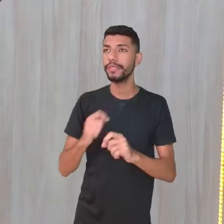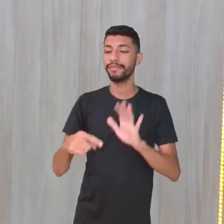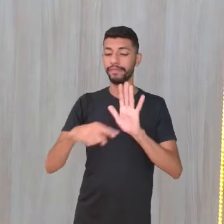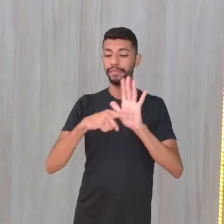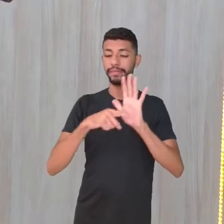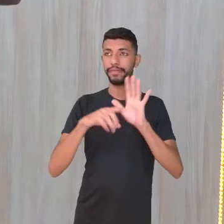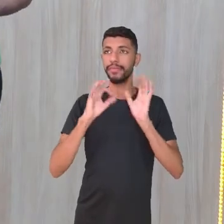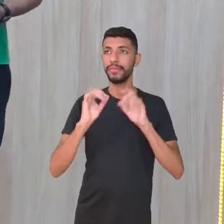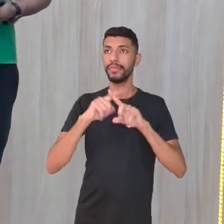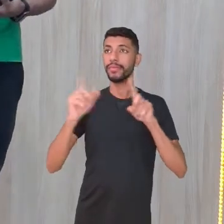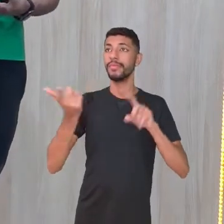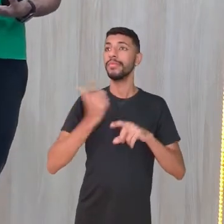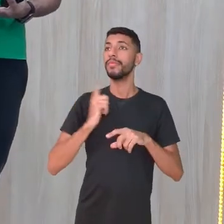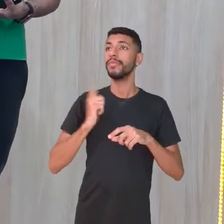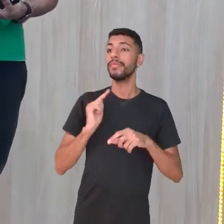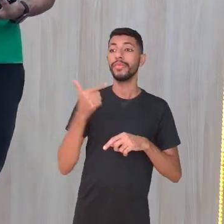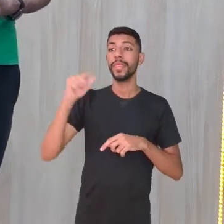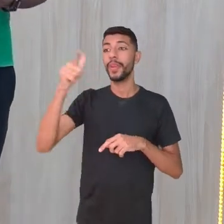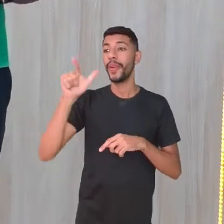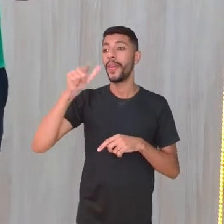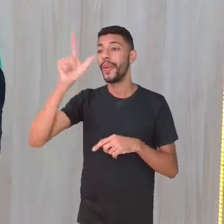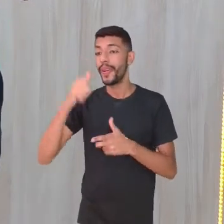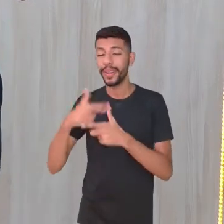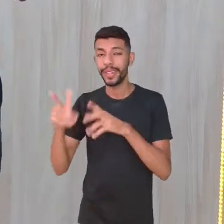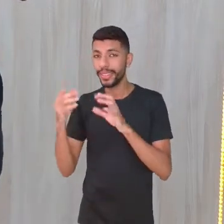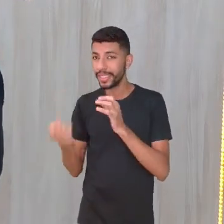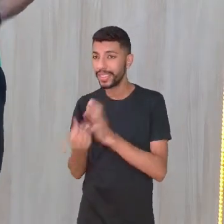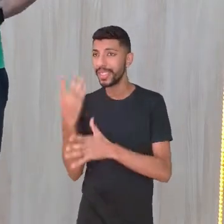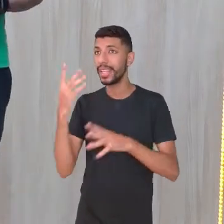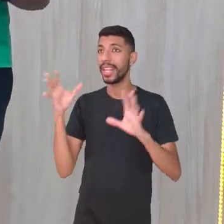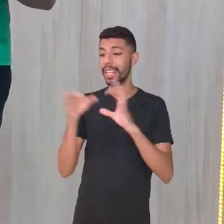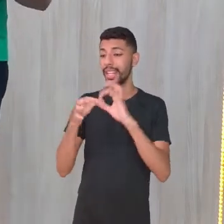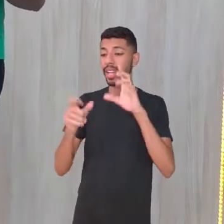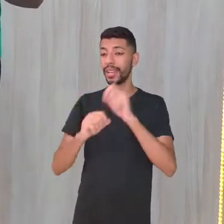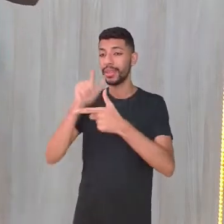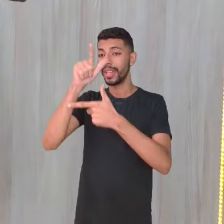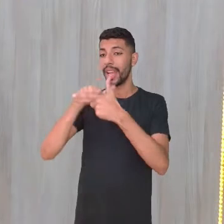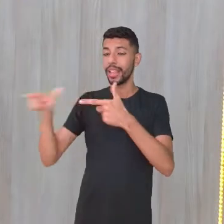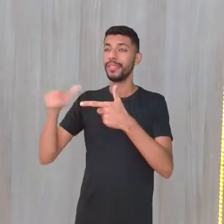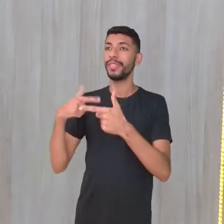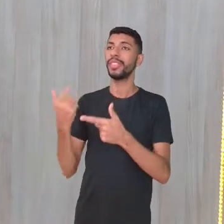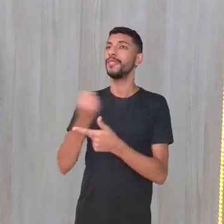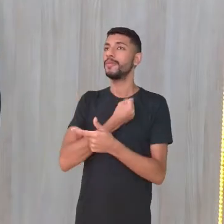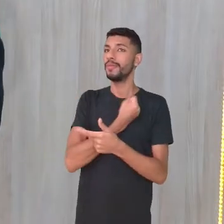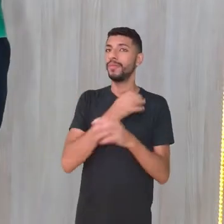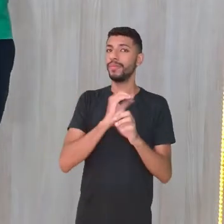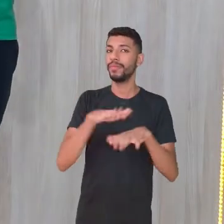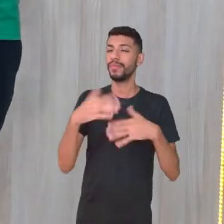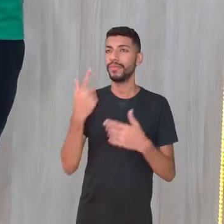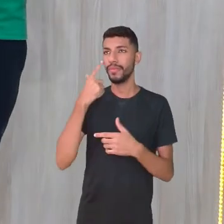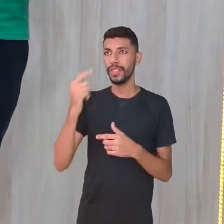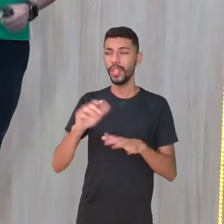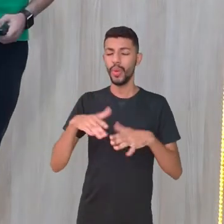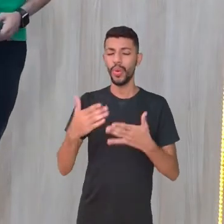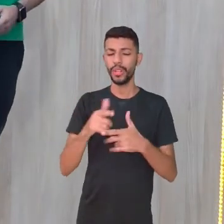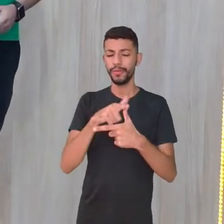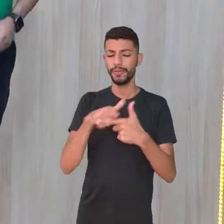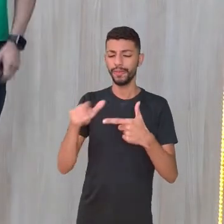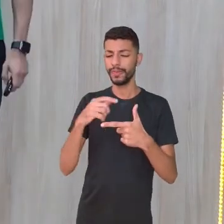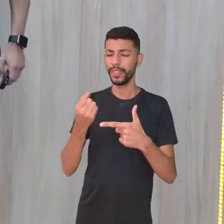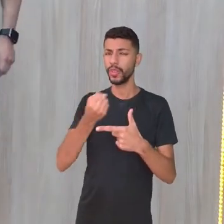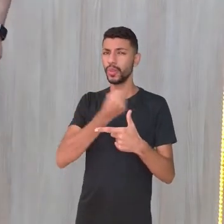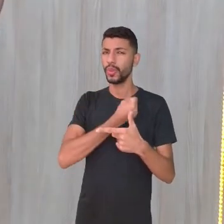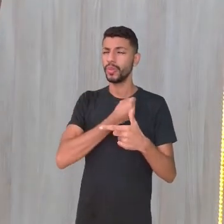subtração. Mas tiveram outros problemas também, que foi em relação à divisão desses números, tá? Então quando dividiu aí esses